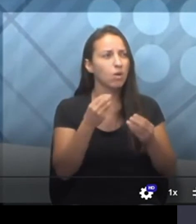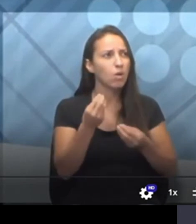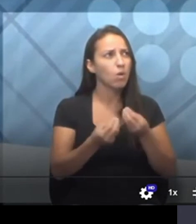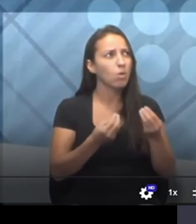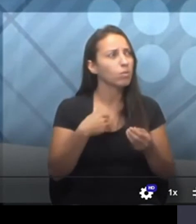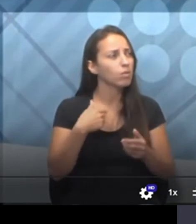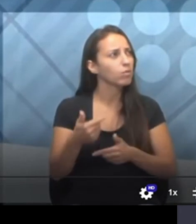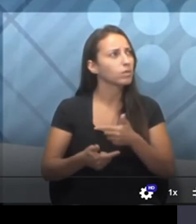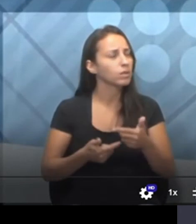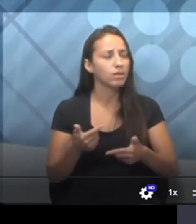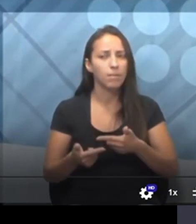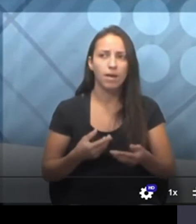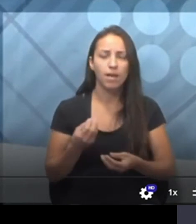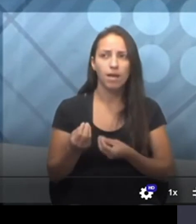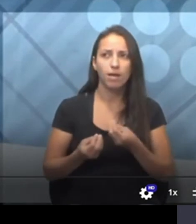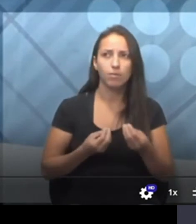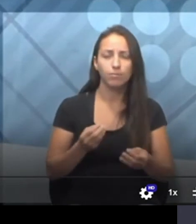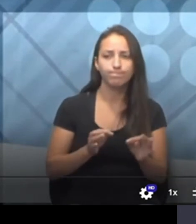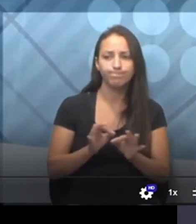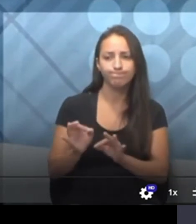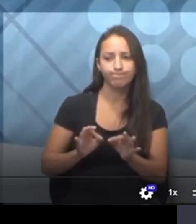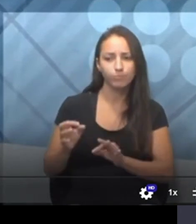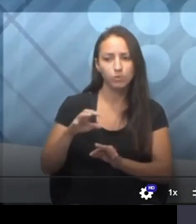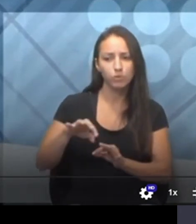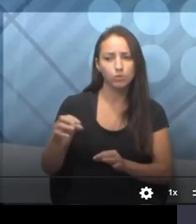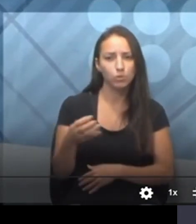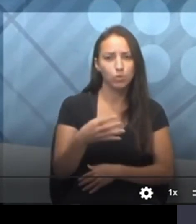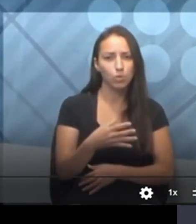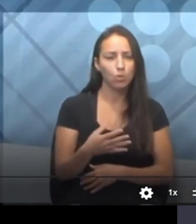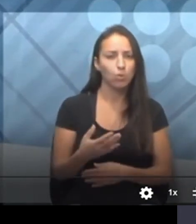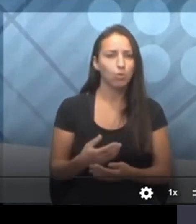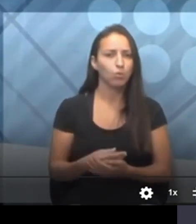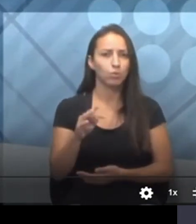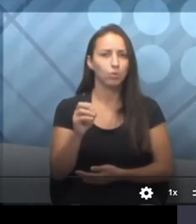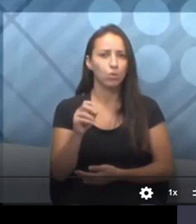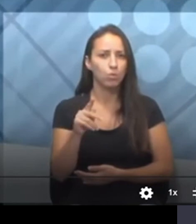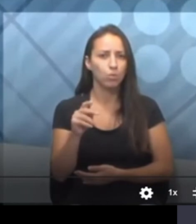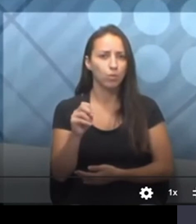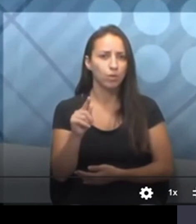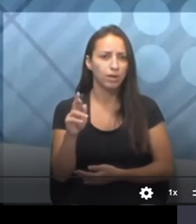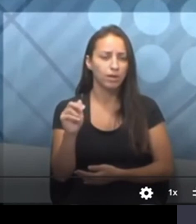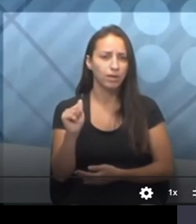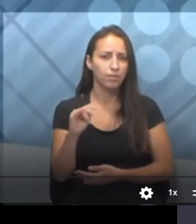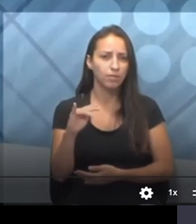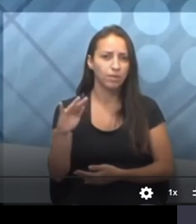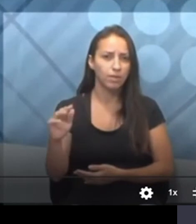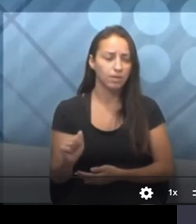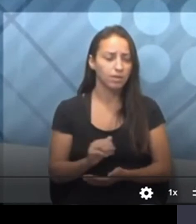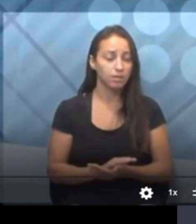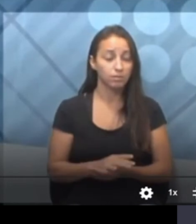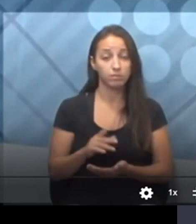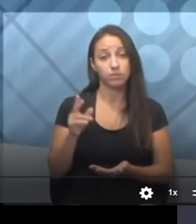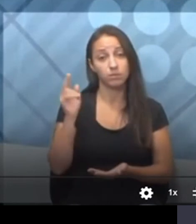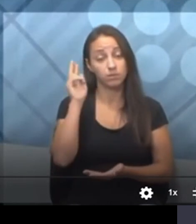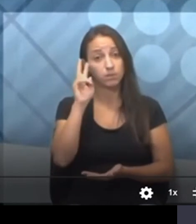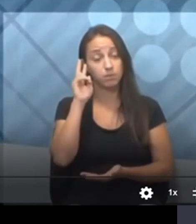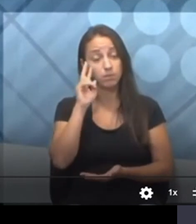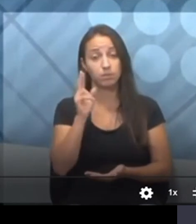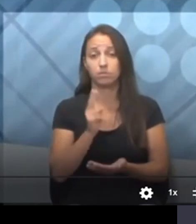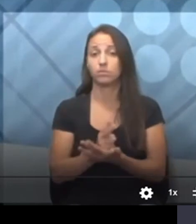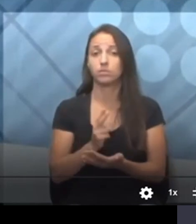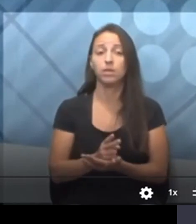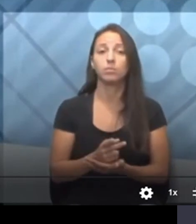é que você vai trabalhar implantando aquele novo setor naquela topografia, né? Então, tem sempre que ter esse pensamento